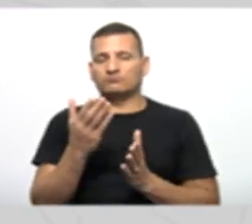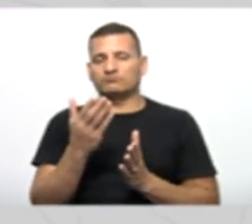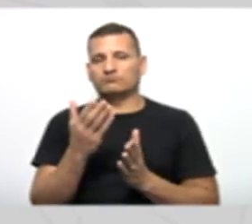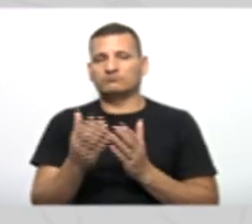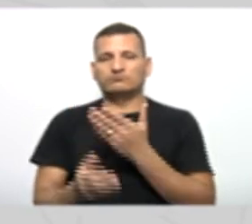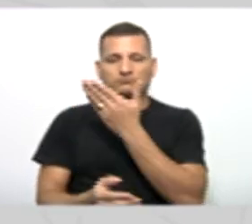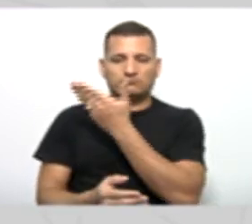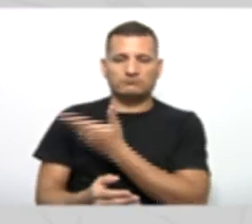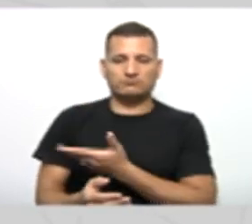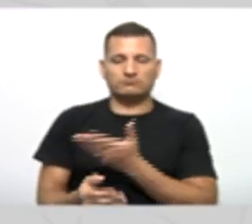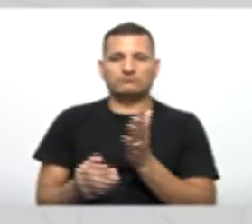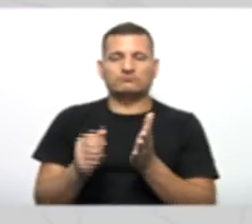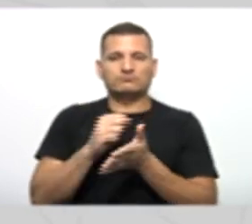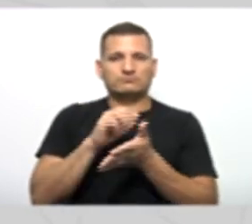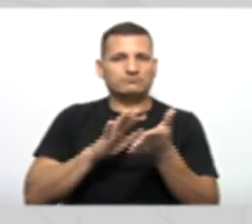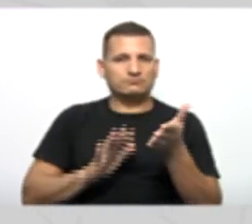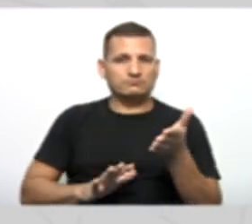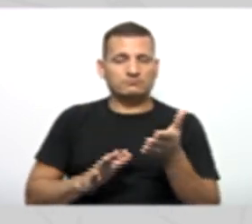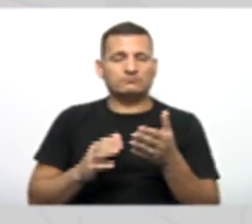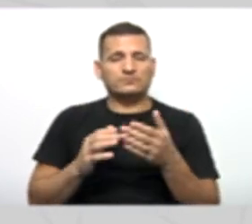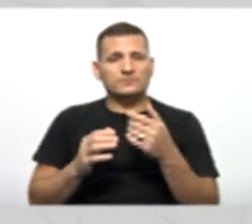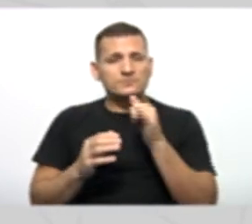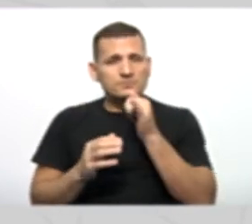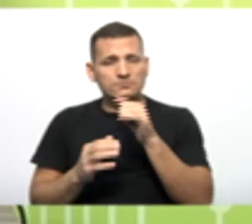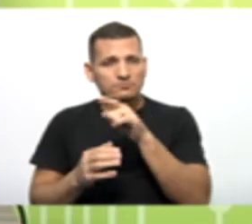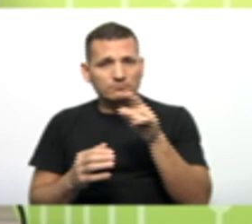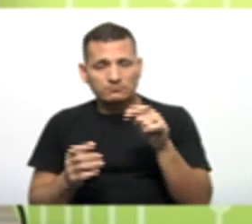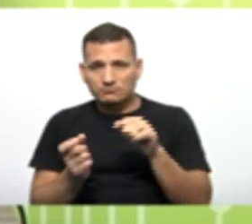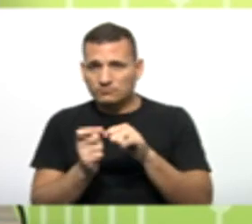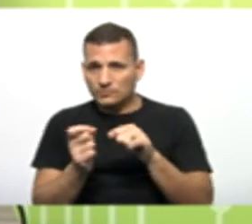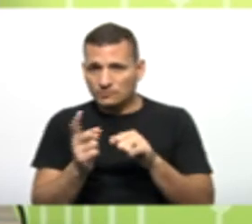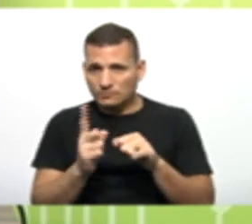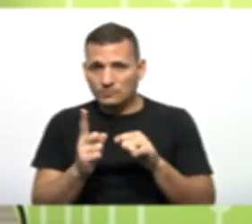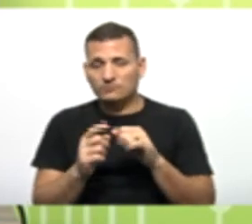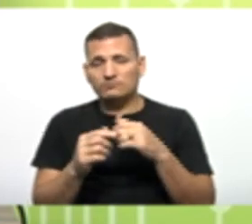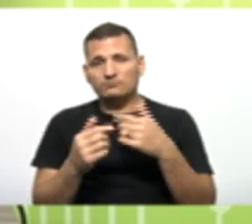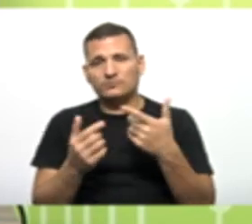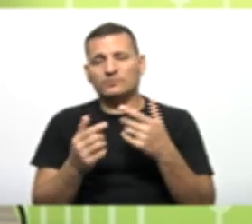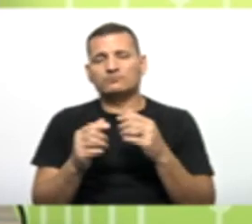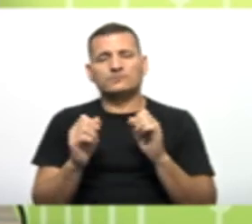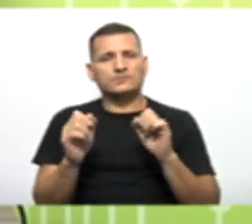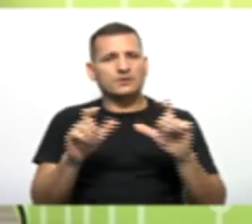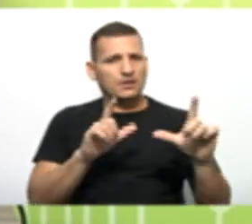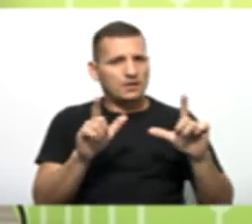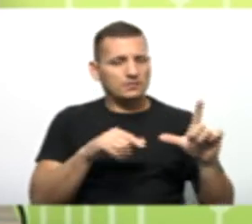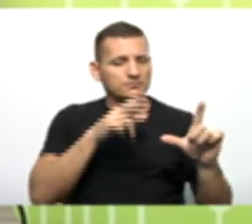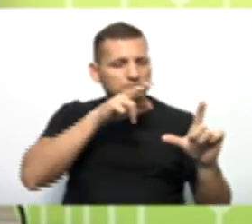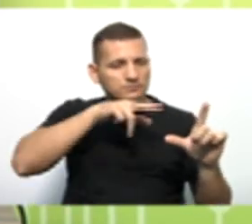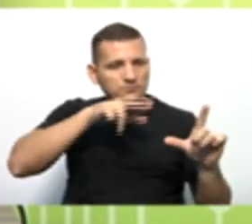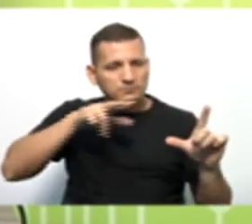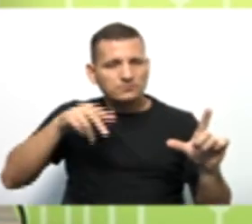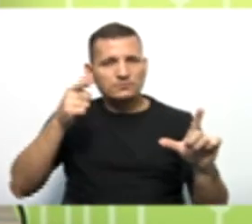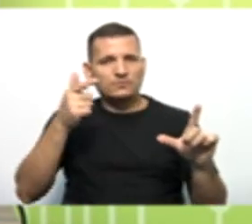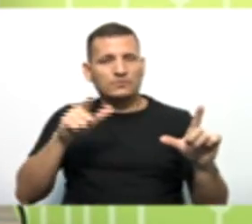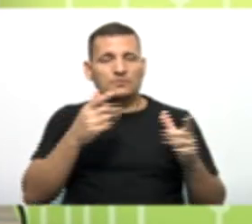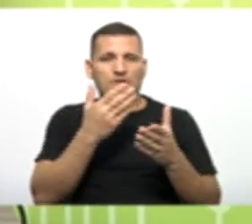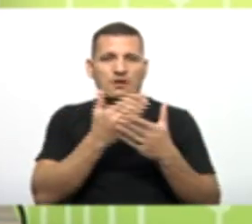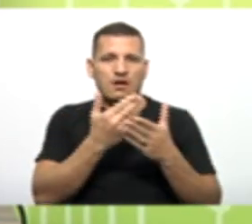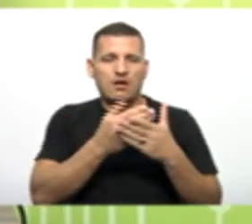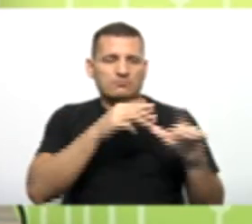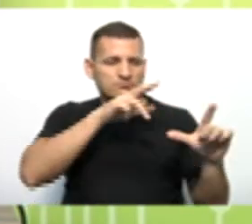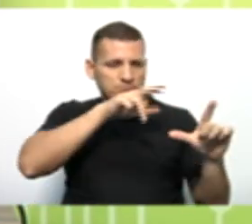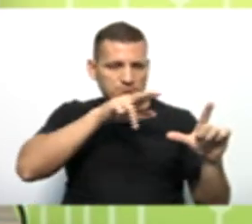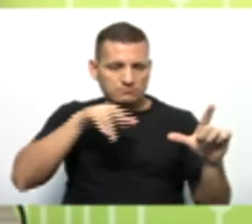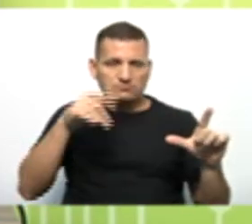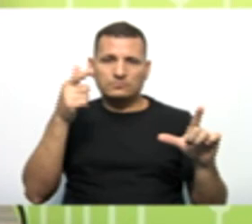sala, e eu peço a você que ainda não fez, dá uma olhadinha nos nossos slides, dá uma olhadinha na nossa aula novamente, se